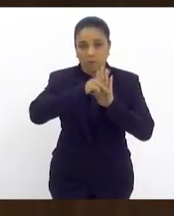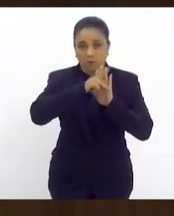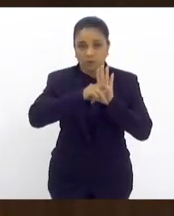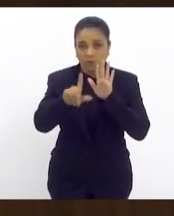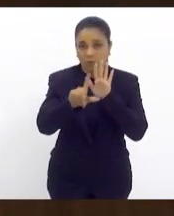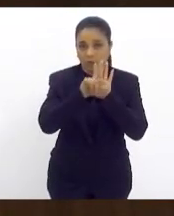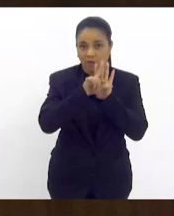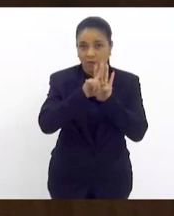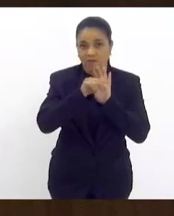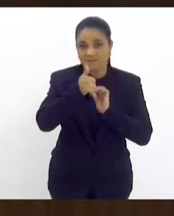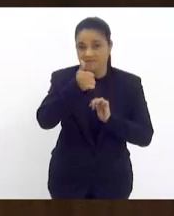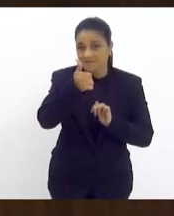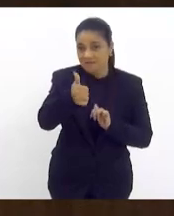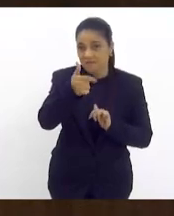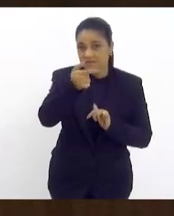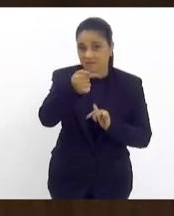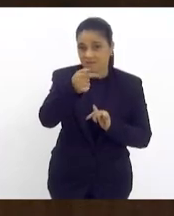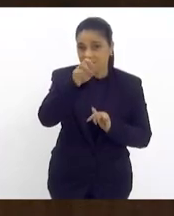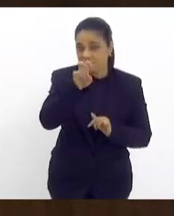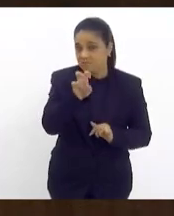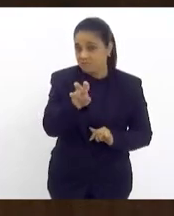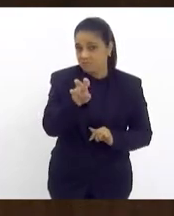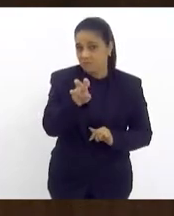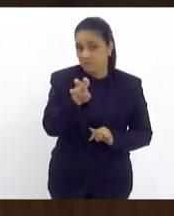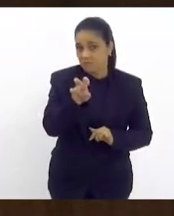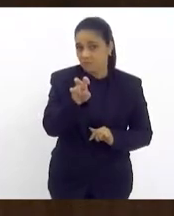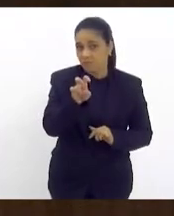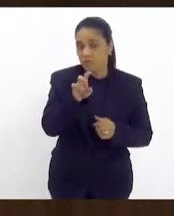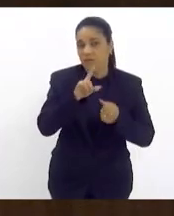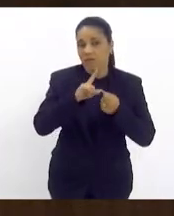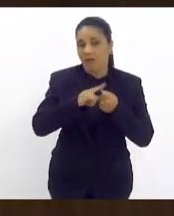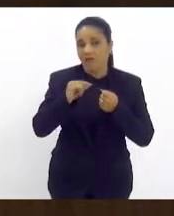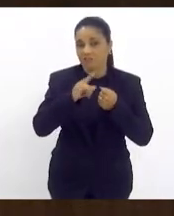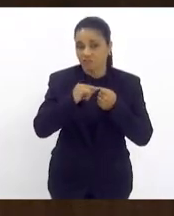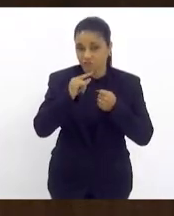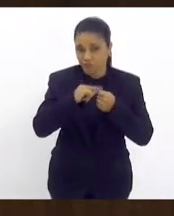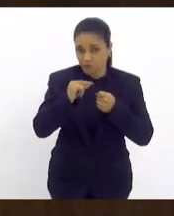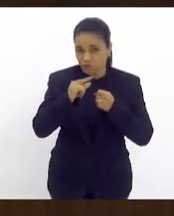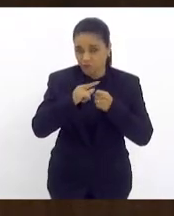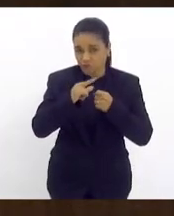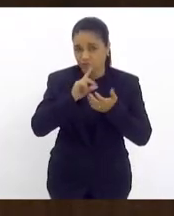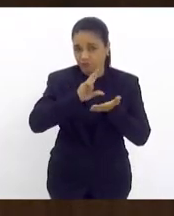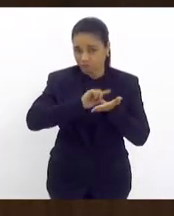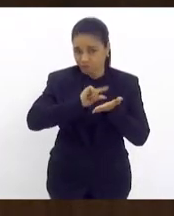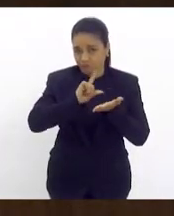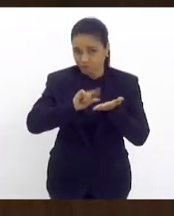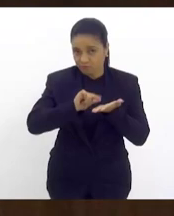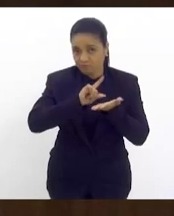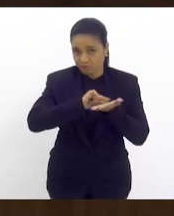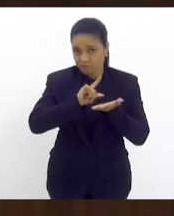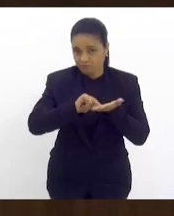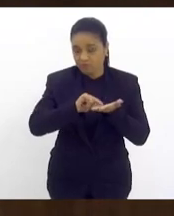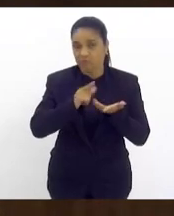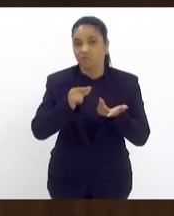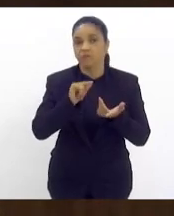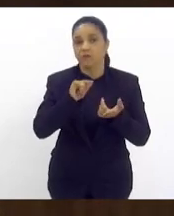com 175 artigos e como ela mesmo